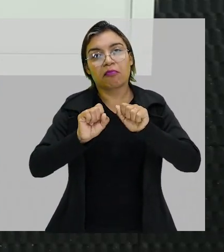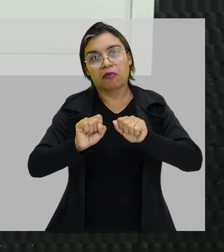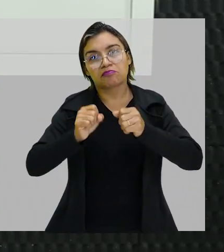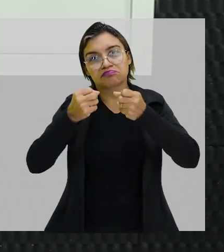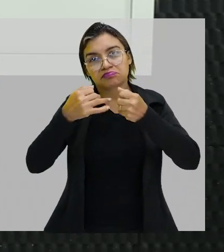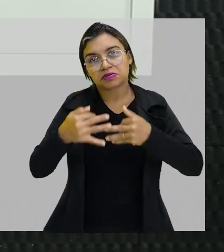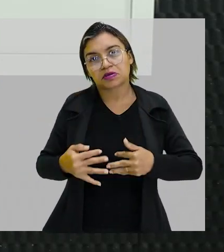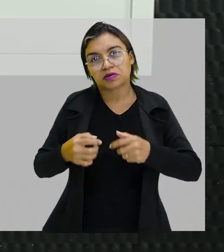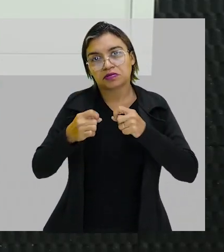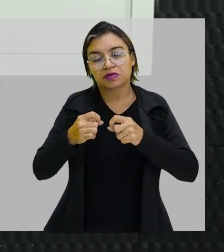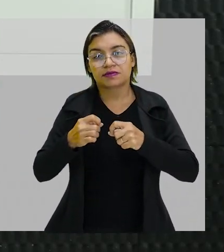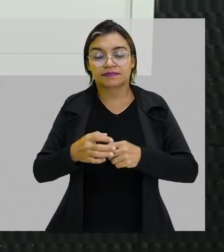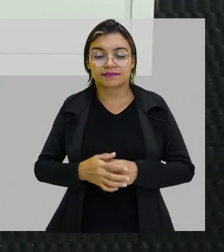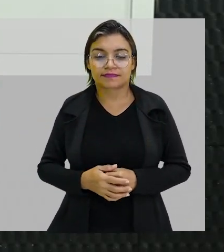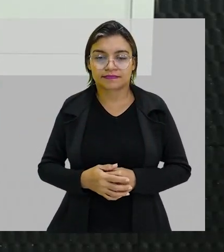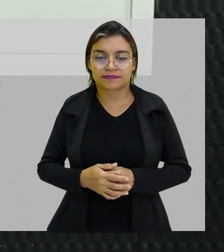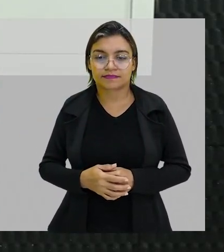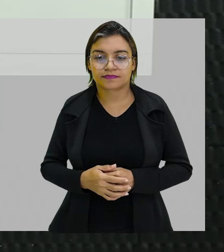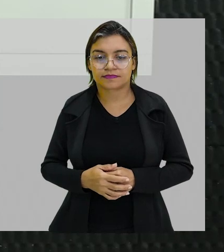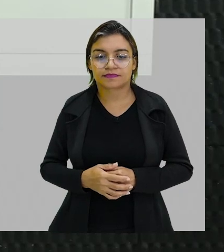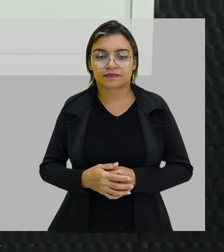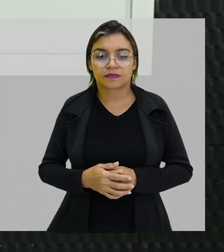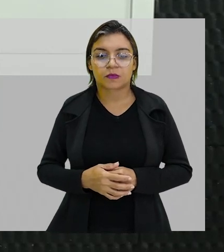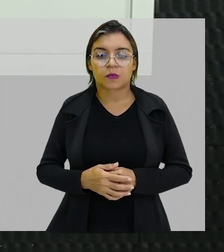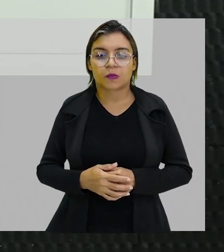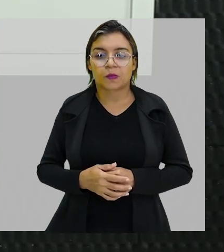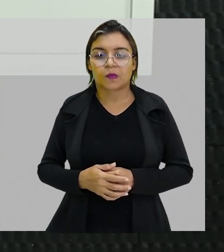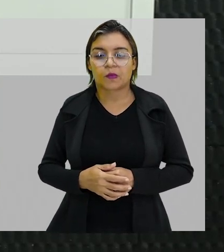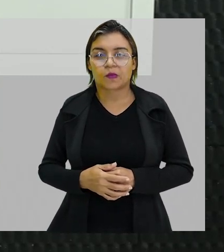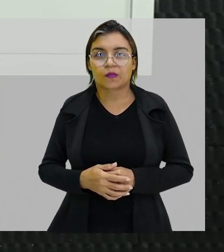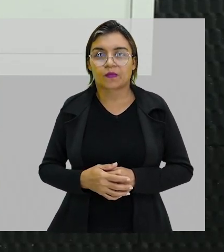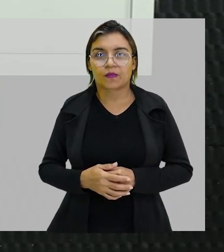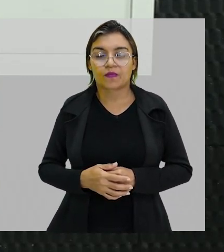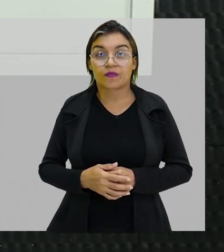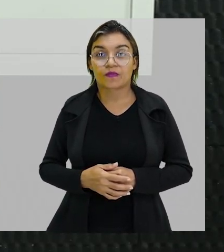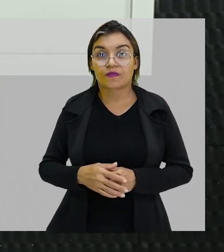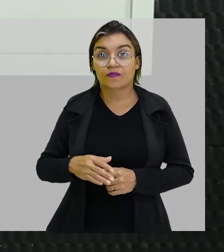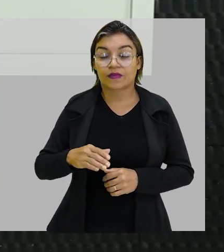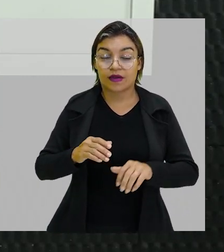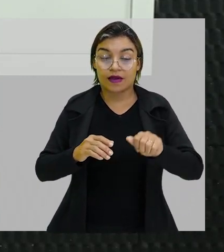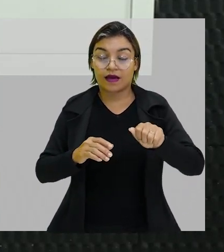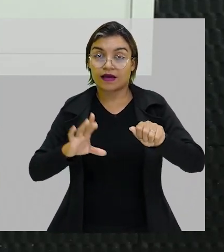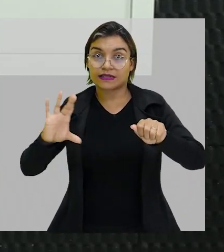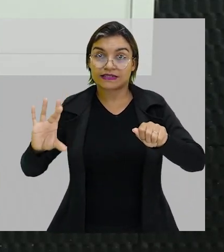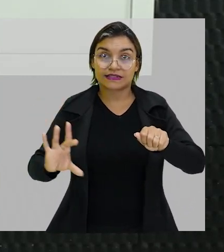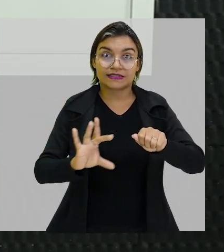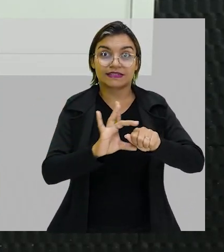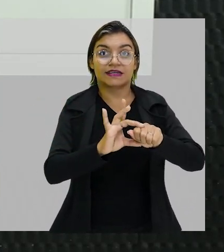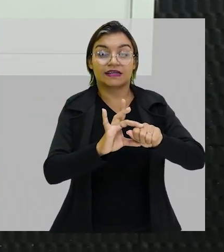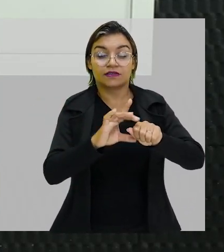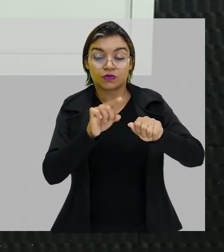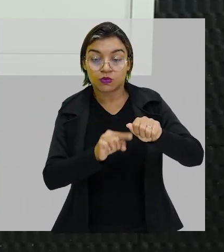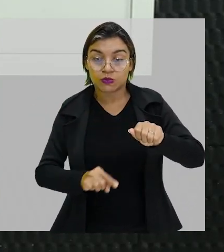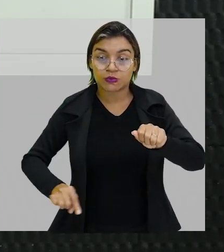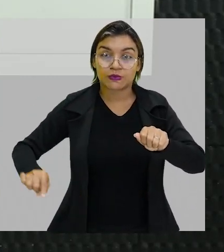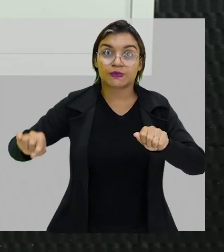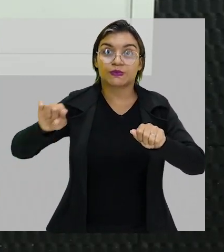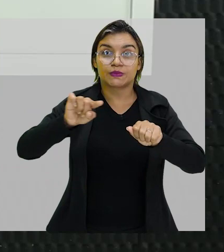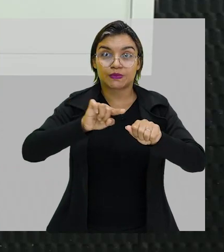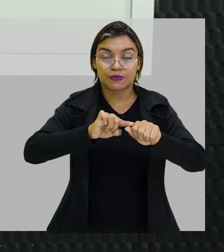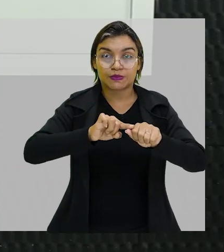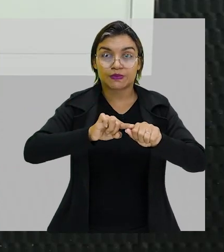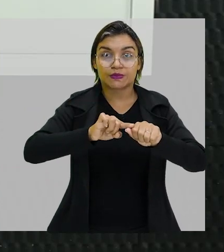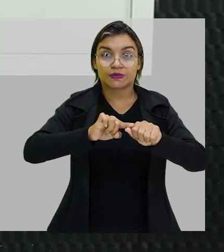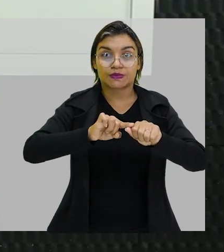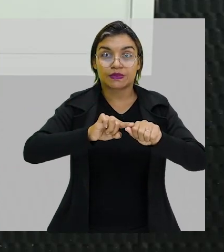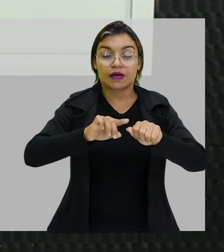seguinte, que ele foi ligado em A, percorreu o sentido anti-horário, e